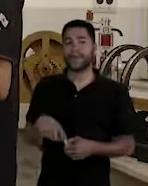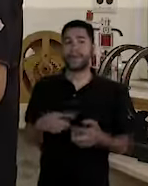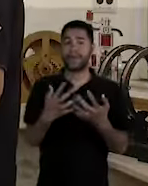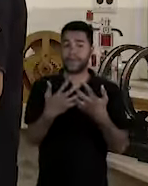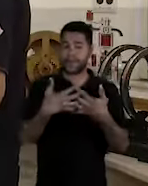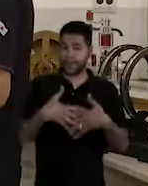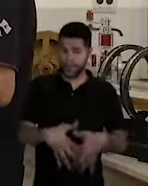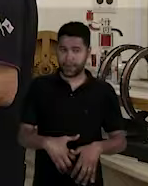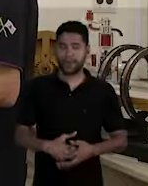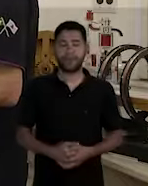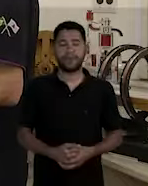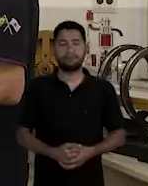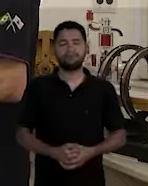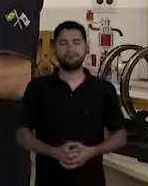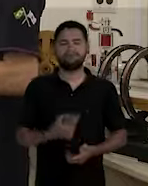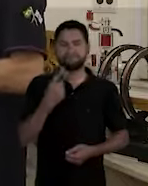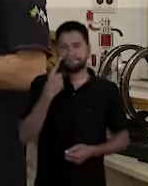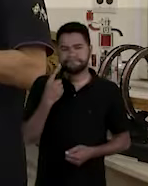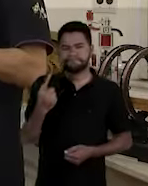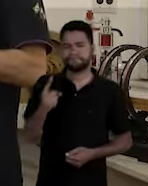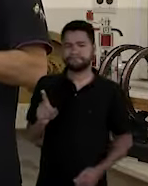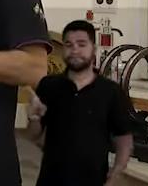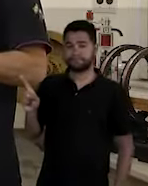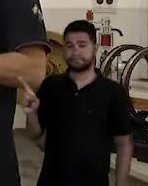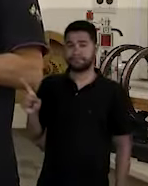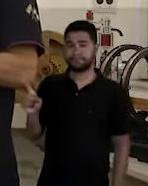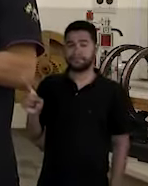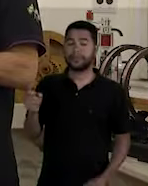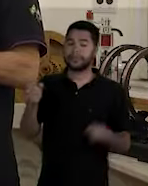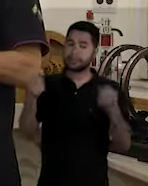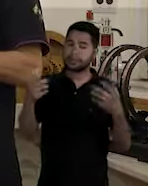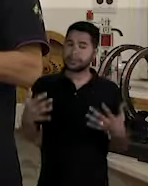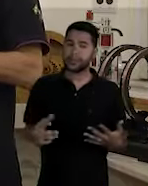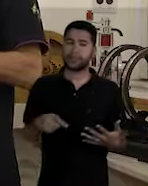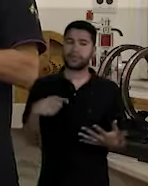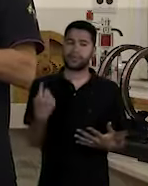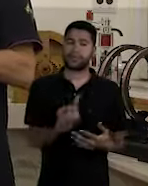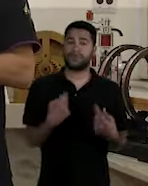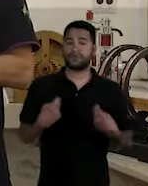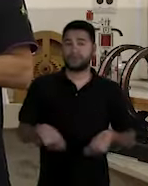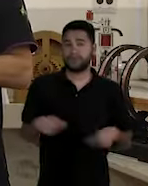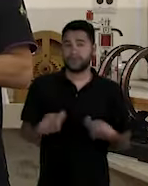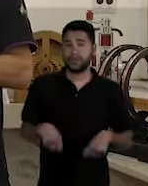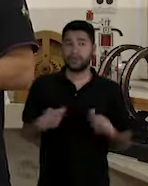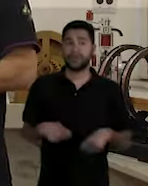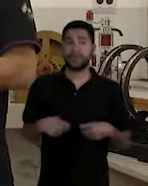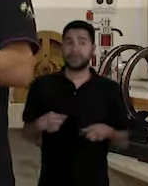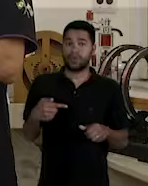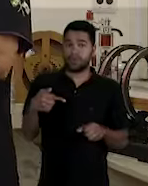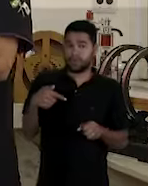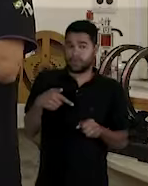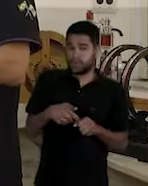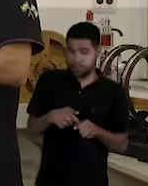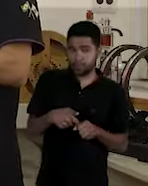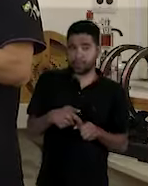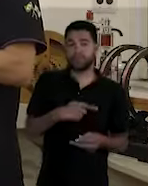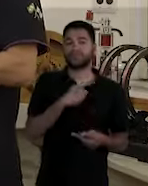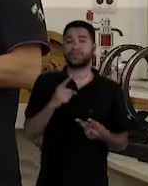de combustão. Então veja bem, para falar em combustão, a gente precisa de um combustível,